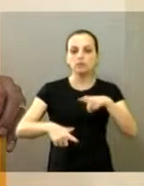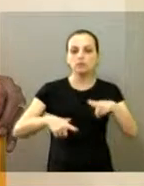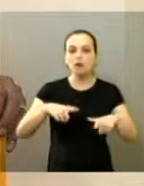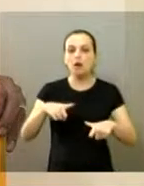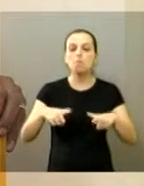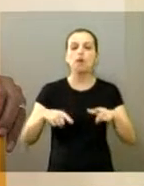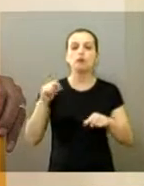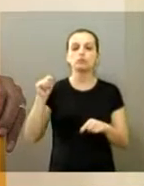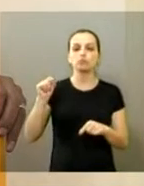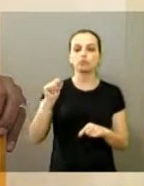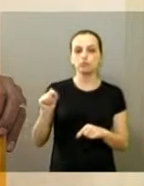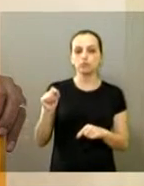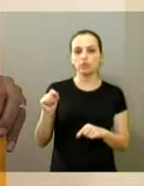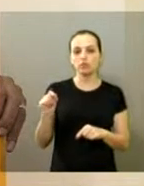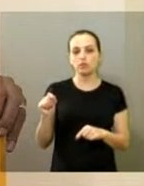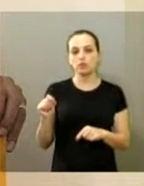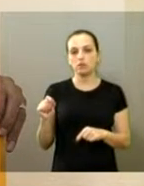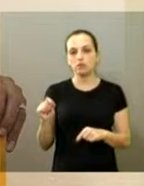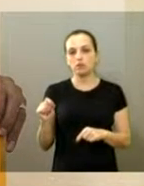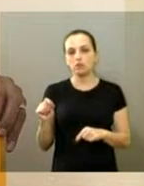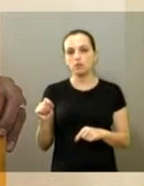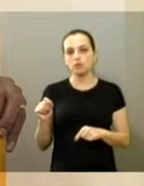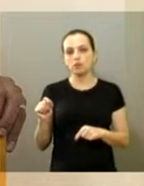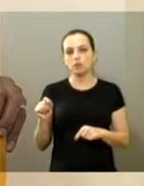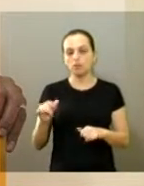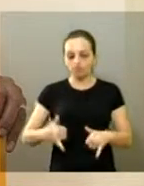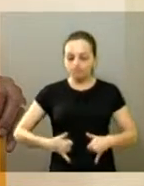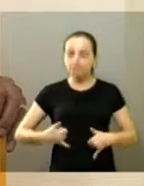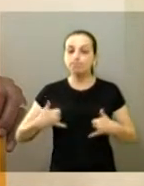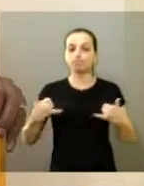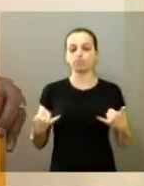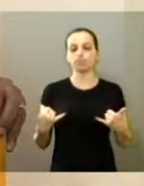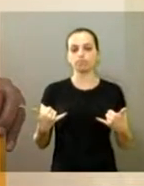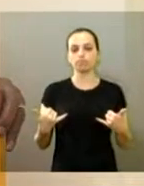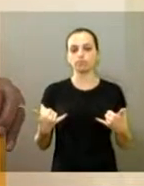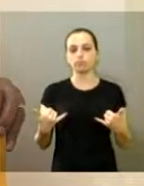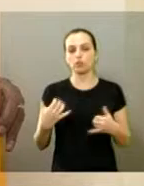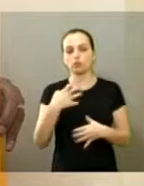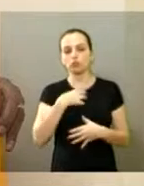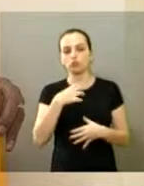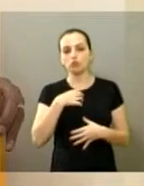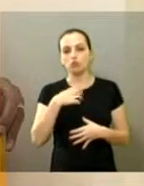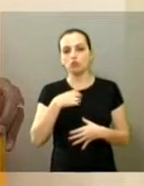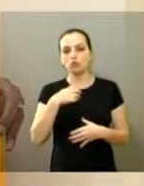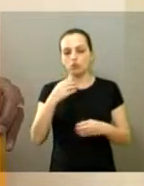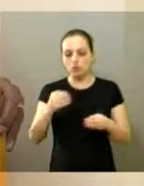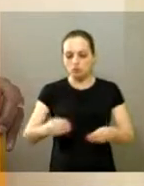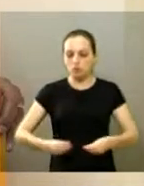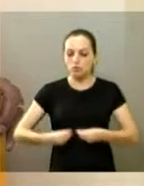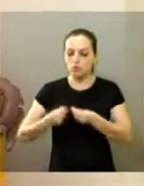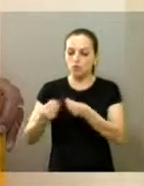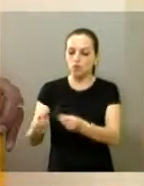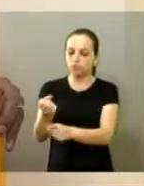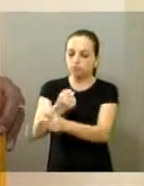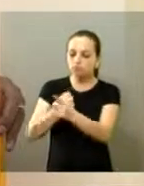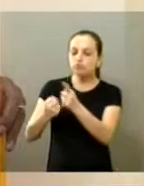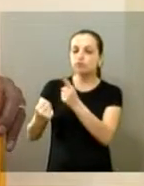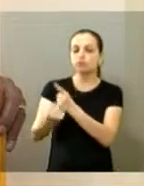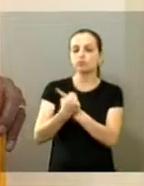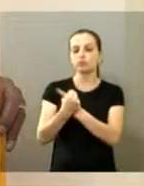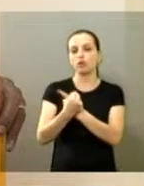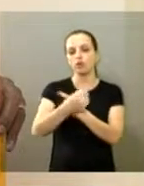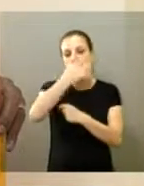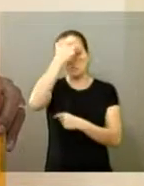é uma coisa que dignifica bastante, é uma forma de você ressocializar o